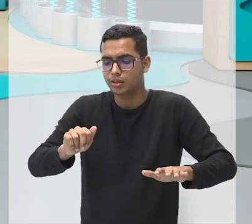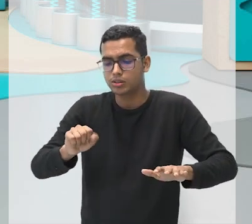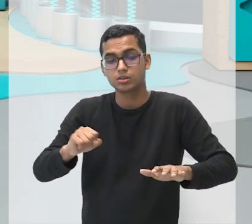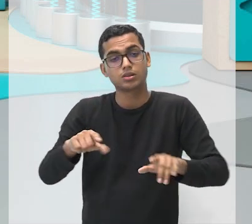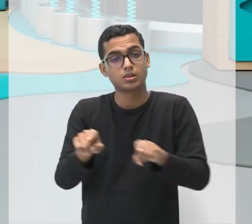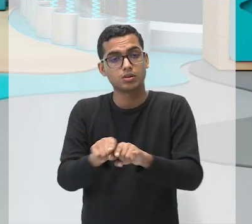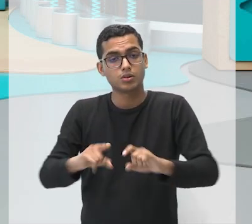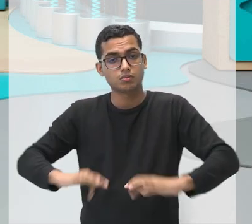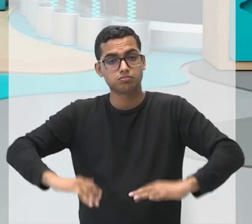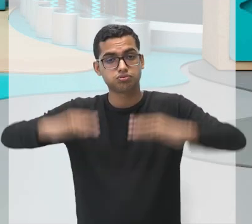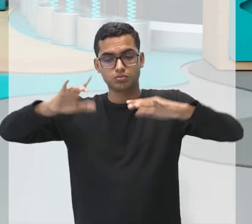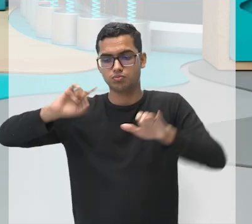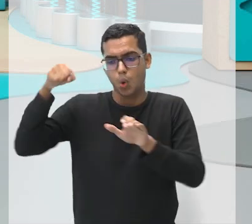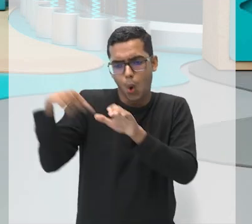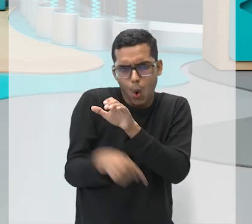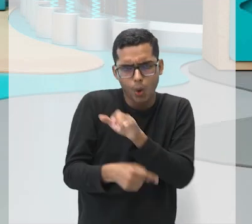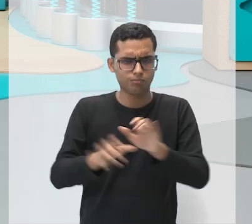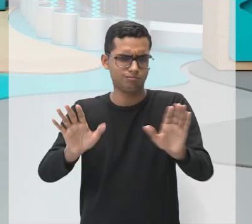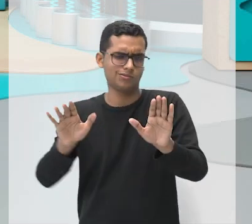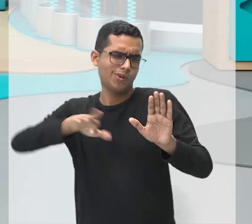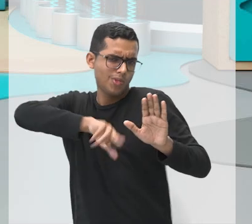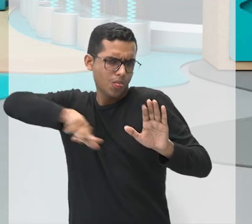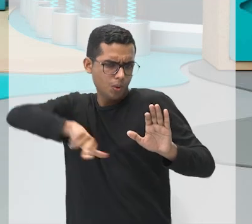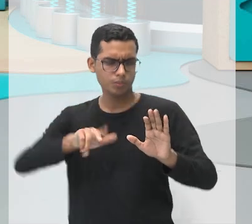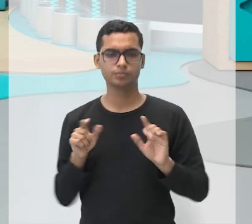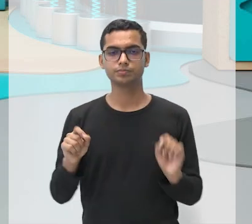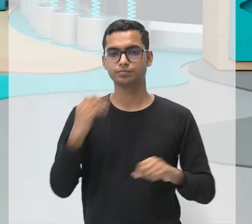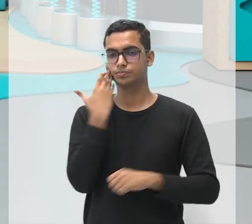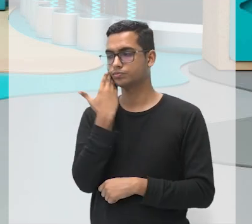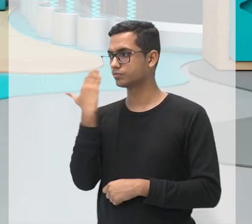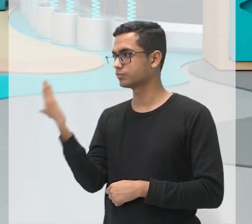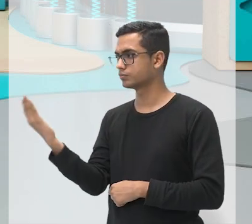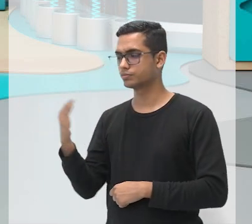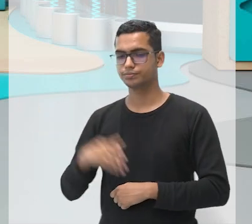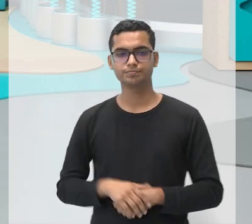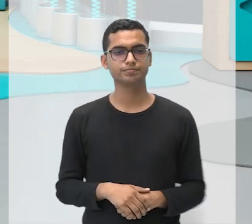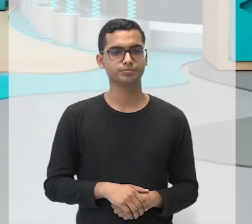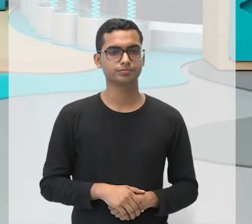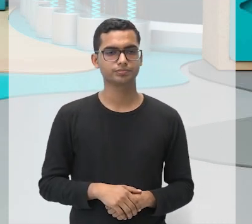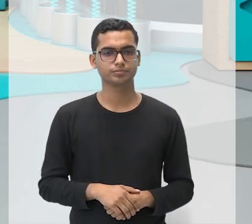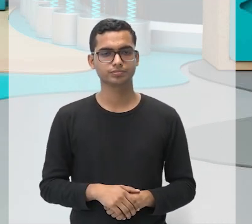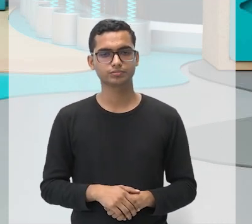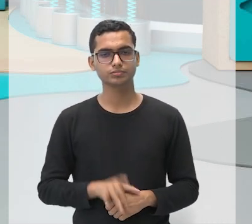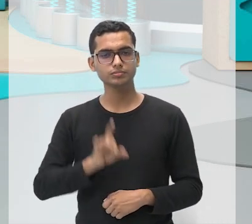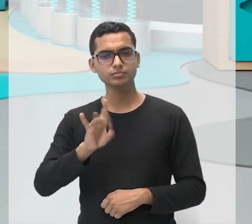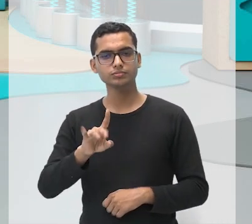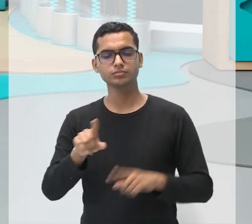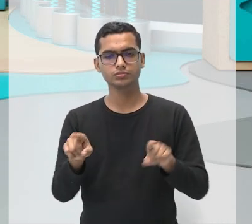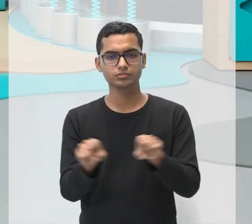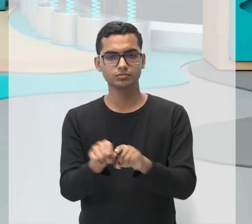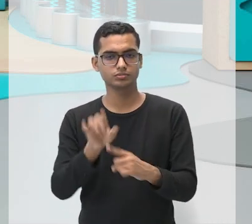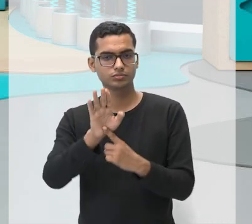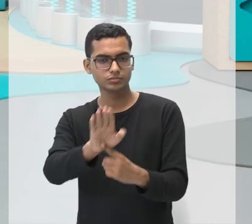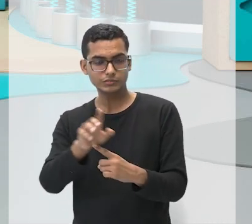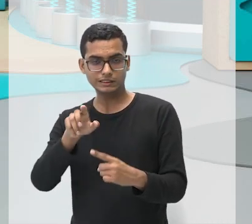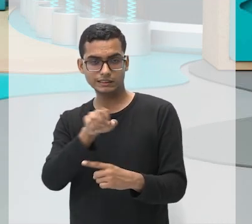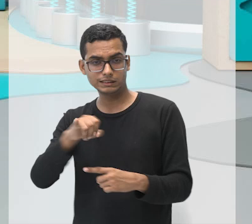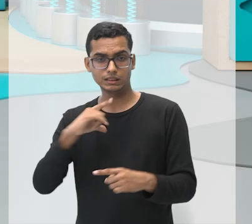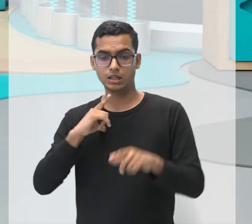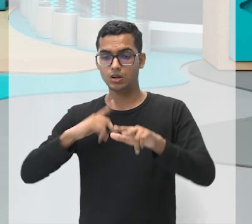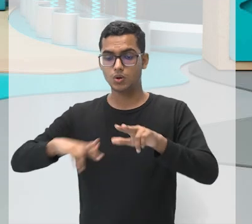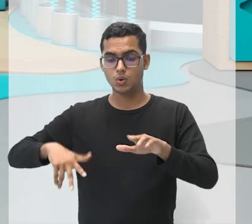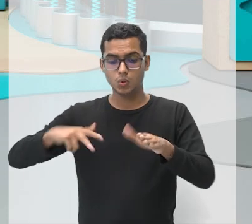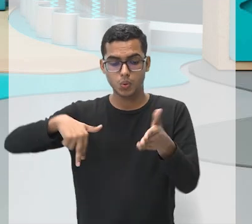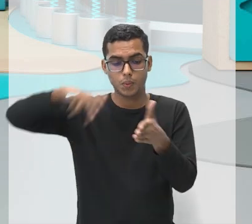nada a ver com esse sentido de profundidade. Essa diferença entre raso e fundo é a existência ou não de obstáculos ali na